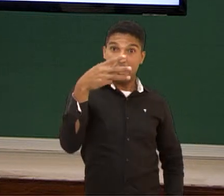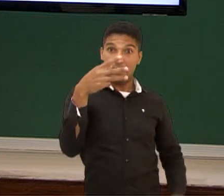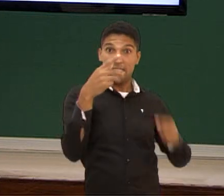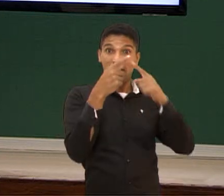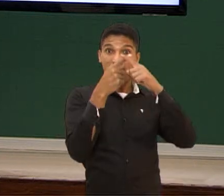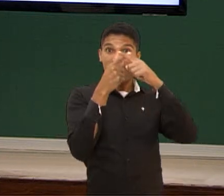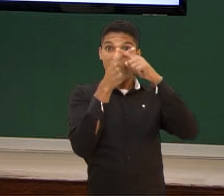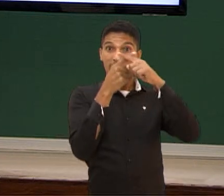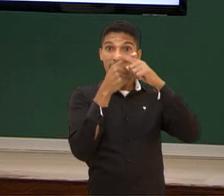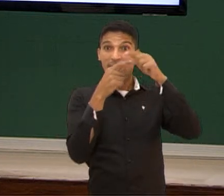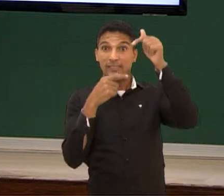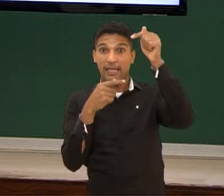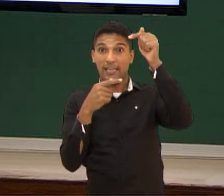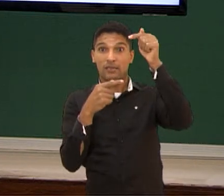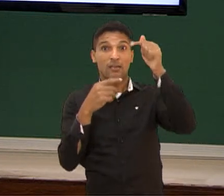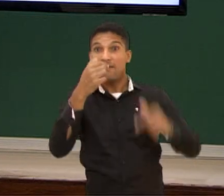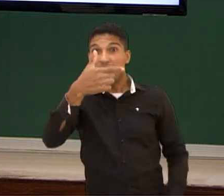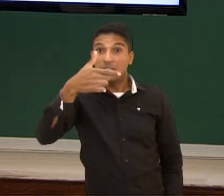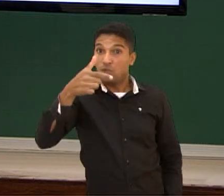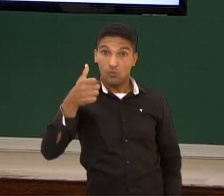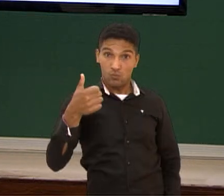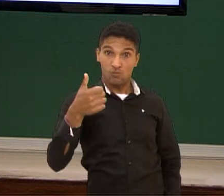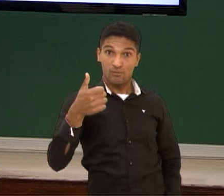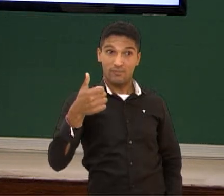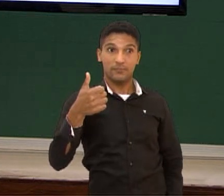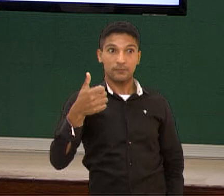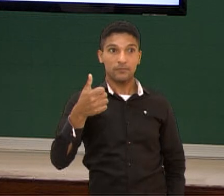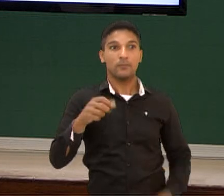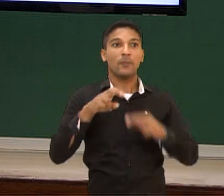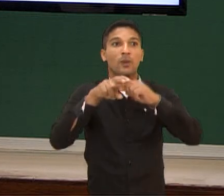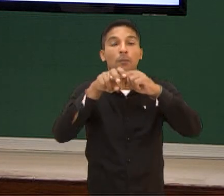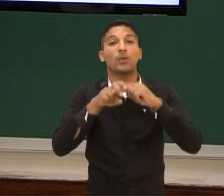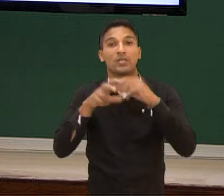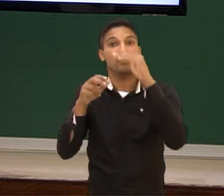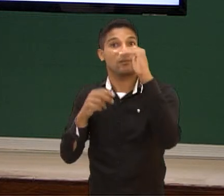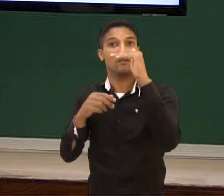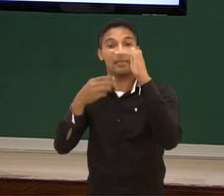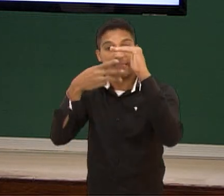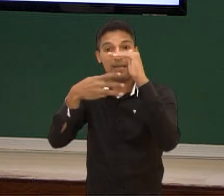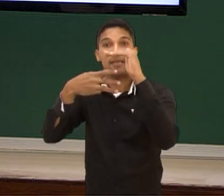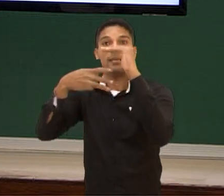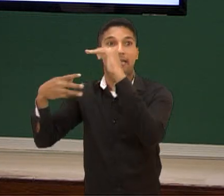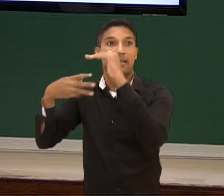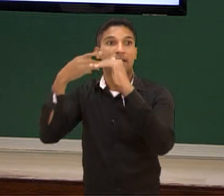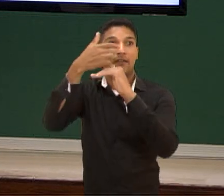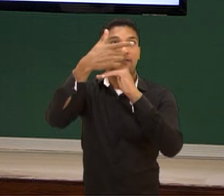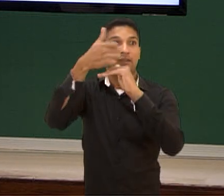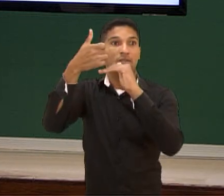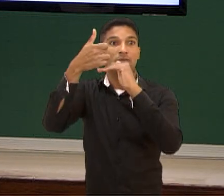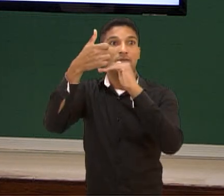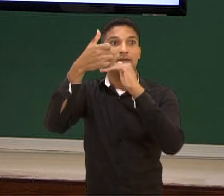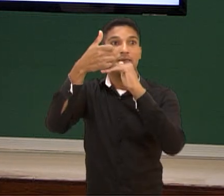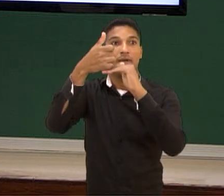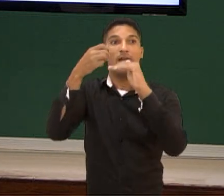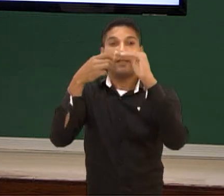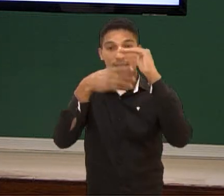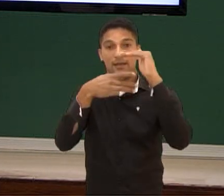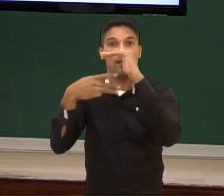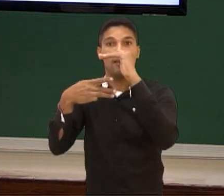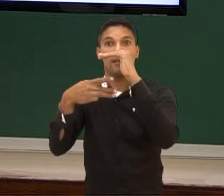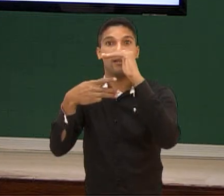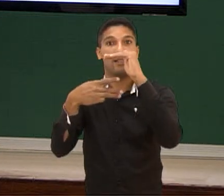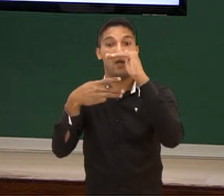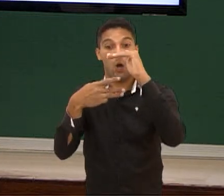quem? 21. Então, agora eu tenho duas frações com o mesmo denominador. Quando isso acontece, como que a